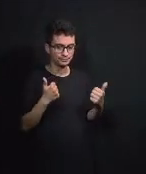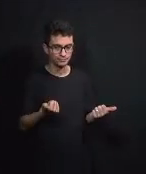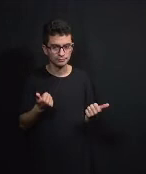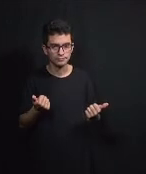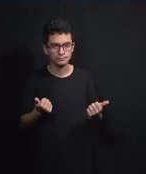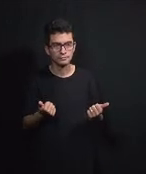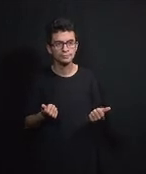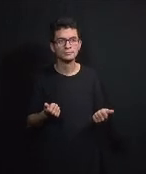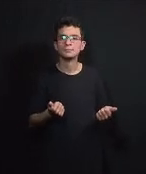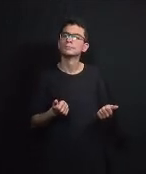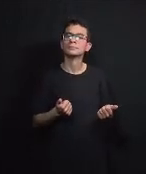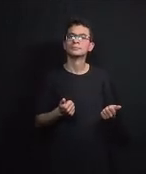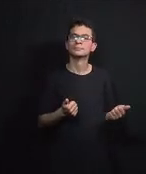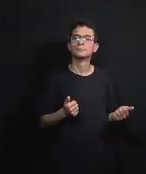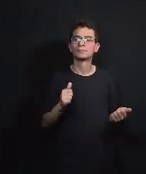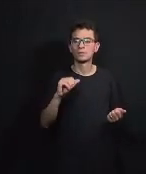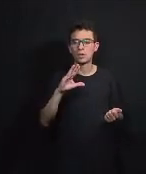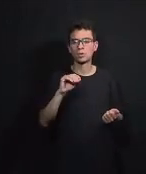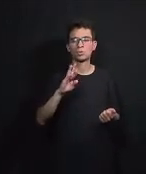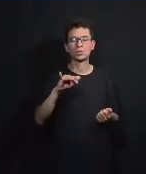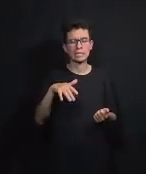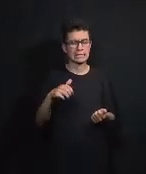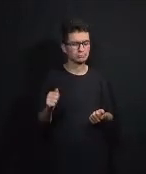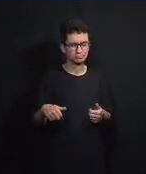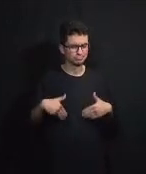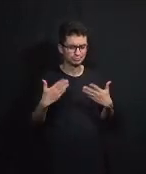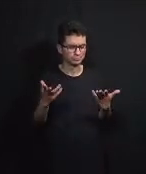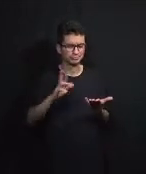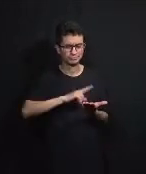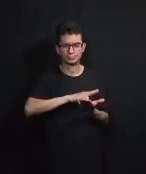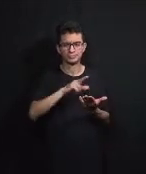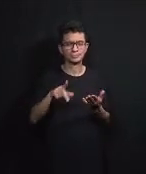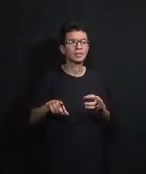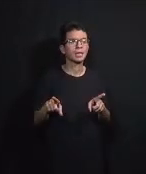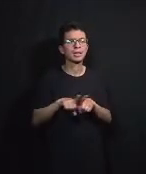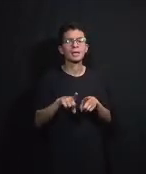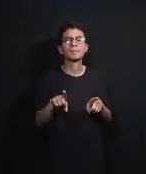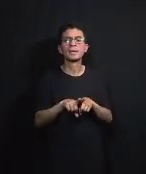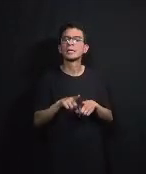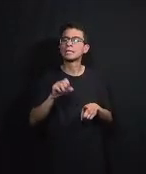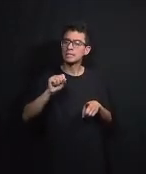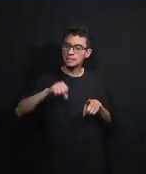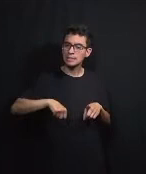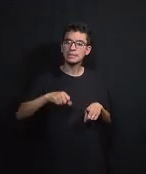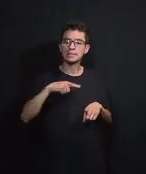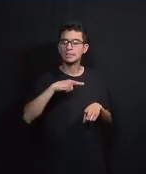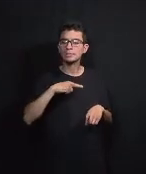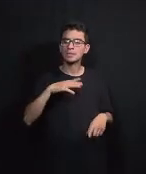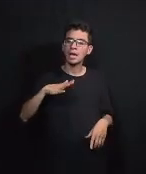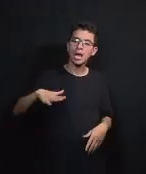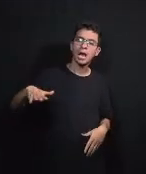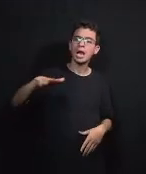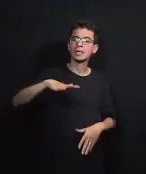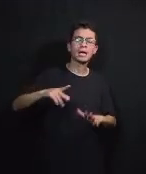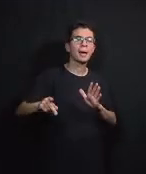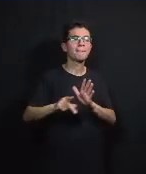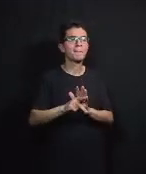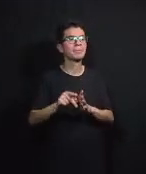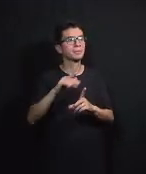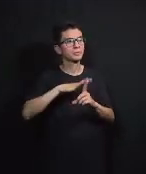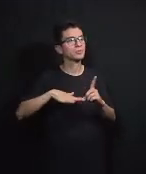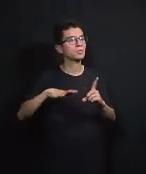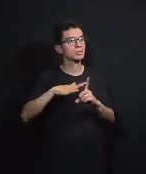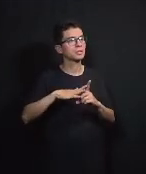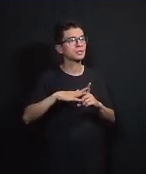a cloriquina, sei lá mais o quê, nós temos um setor da sociedade que, aliás,